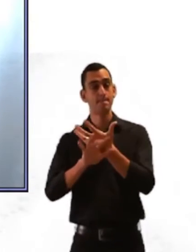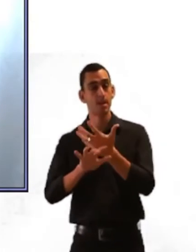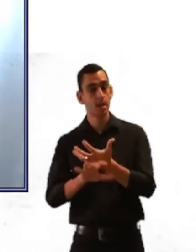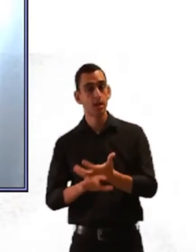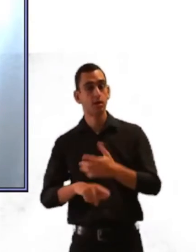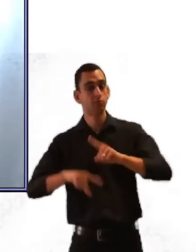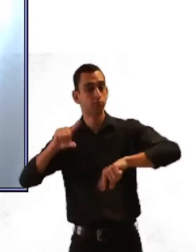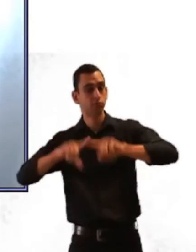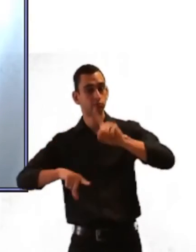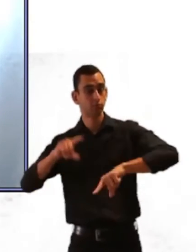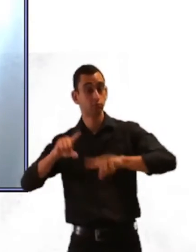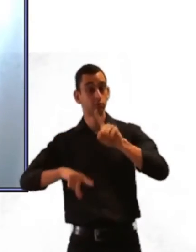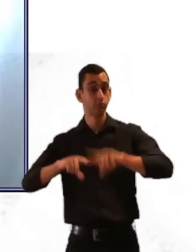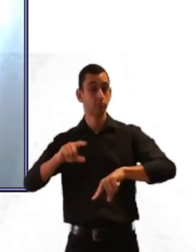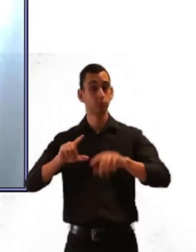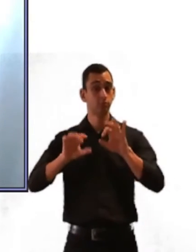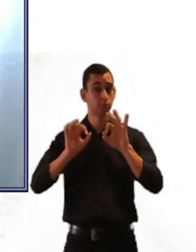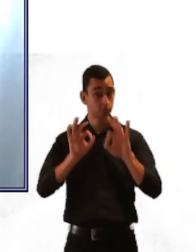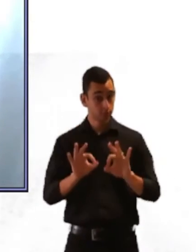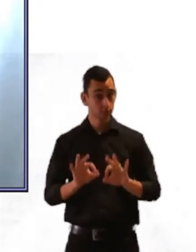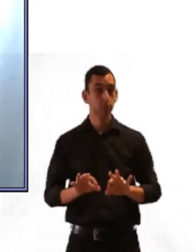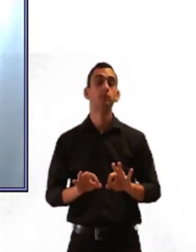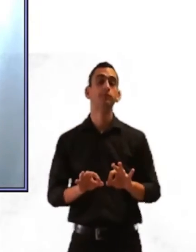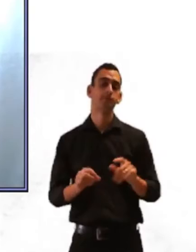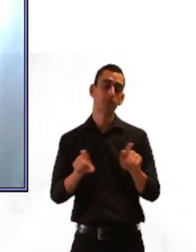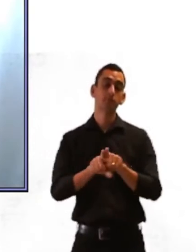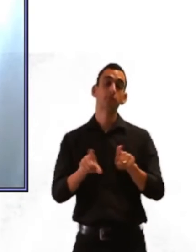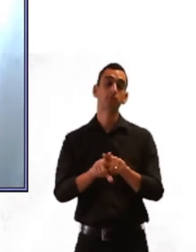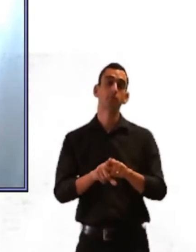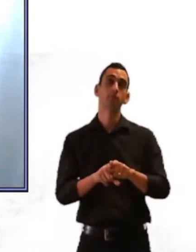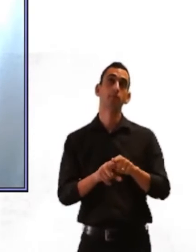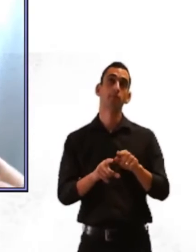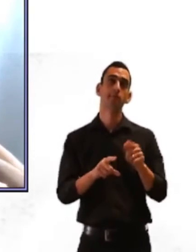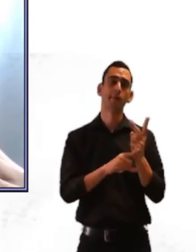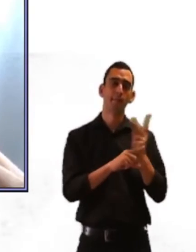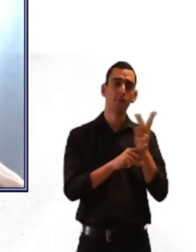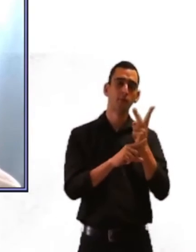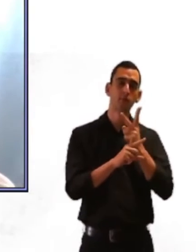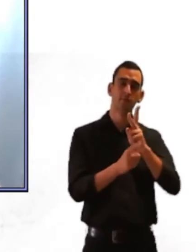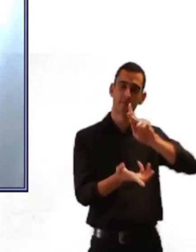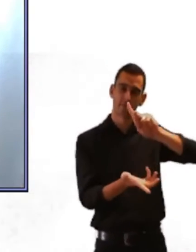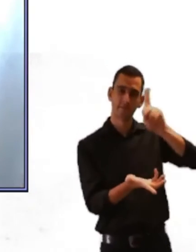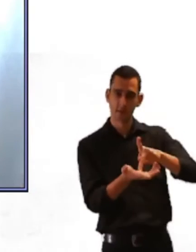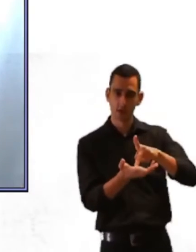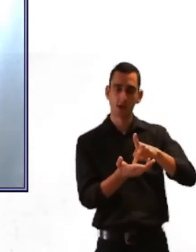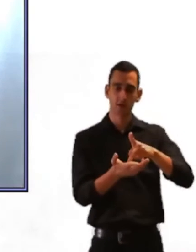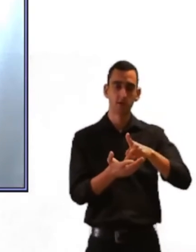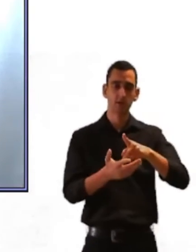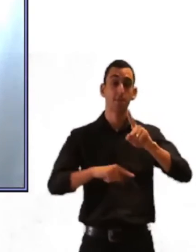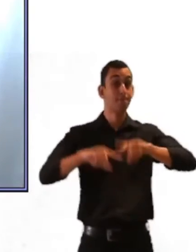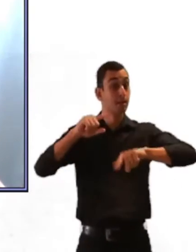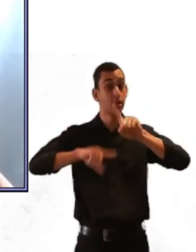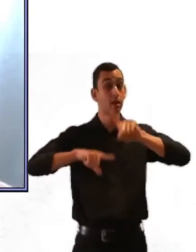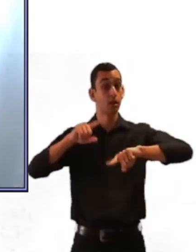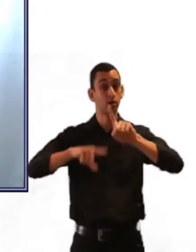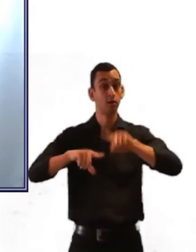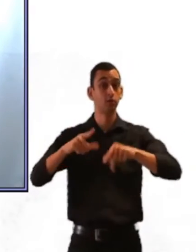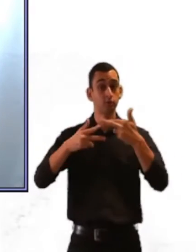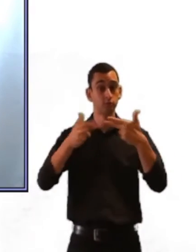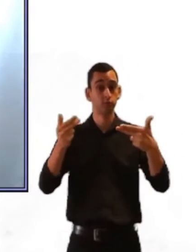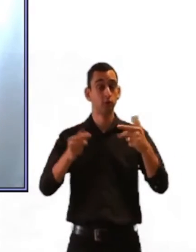muita ideia, que eu acho interessante, de que a busca da verdade material, foi tratada lá no começo, ela não pode tornar